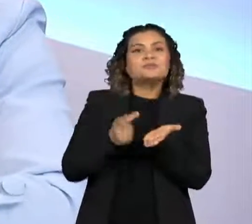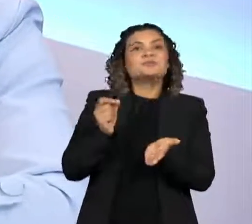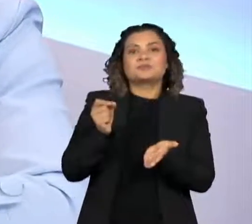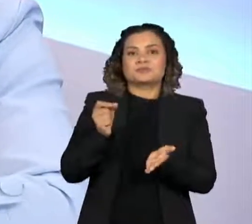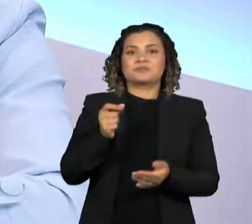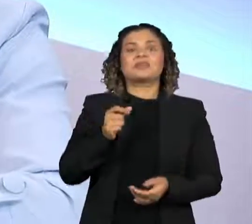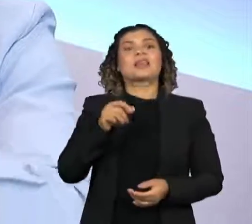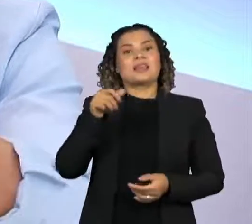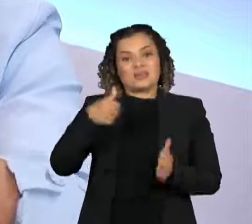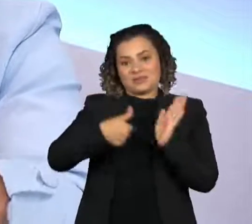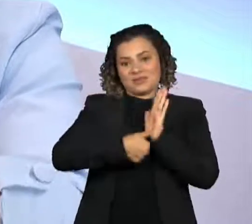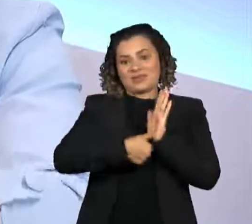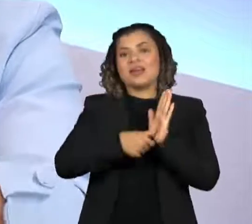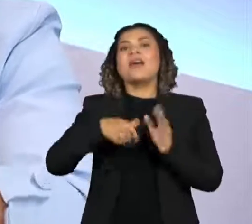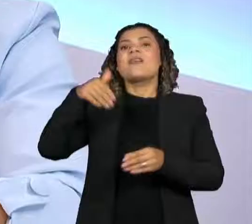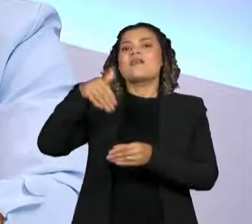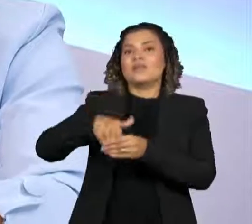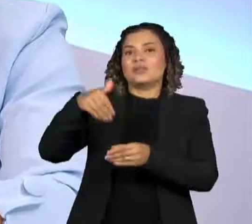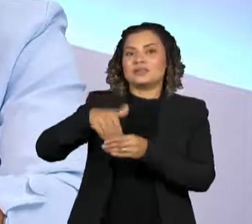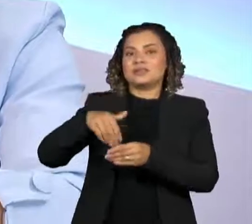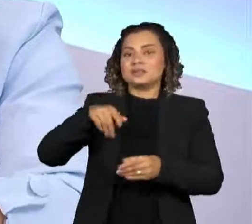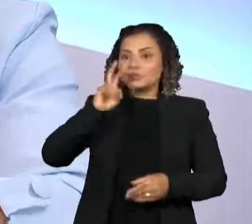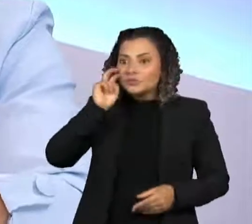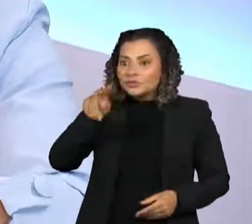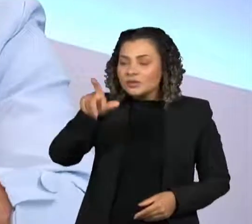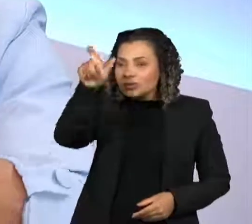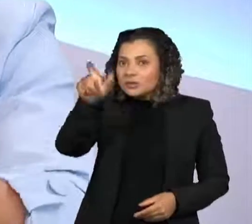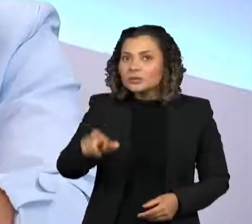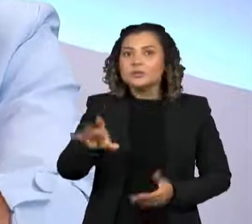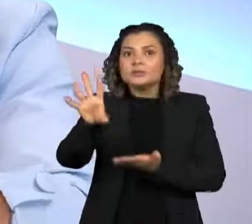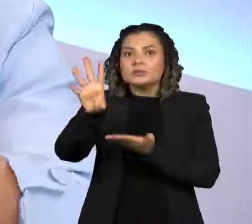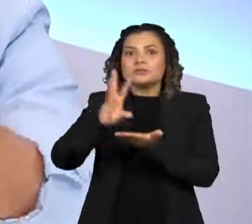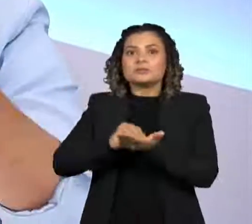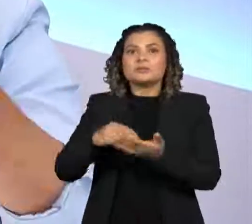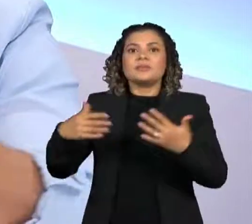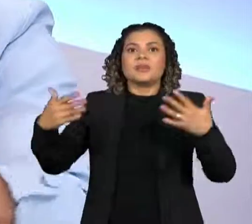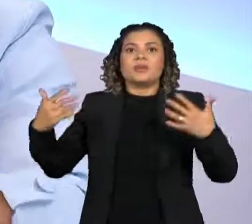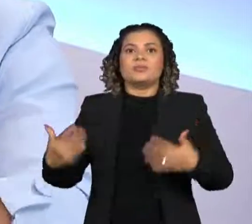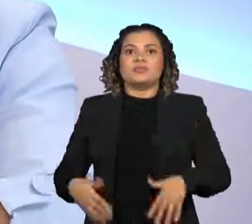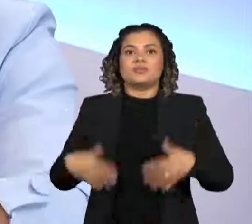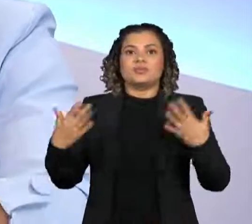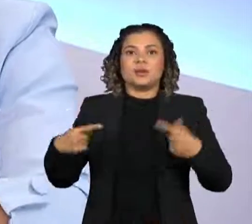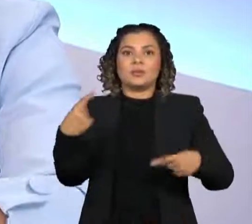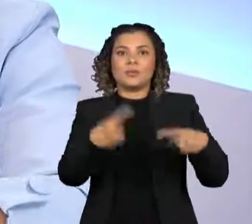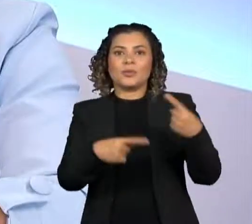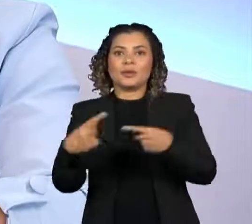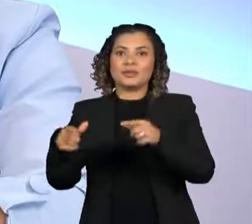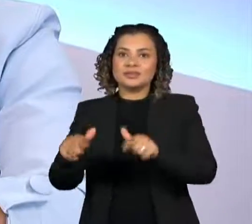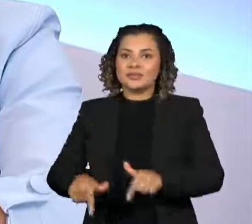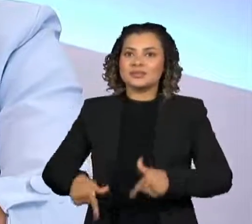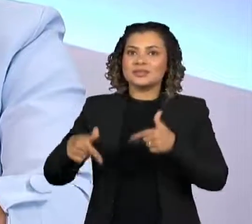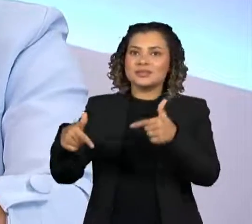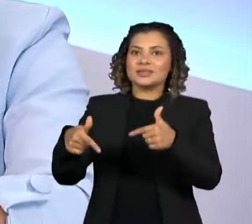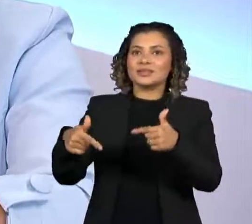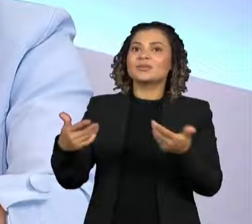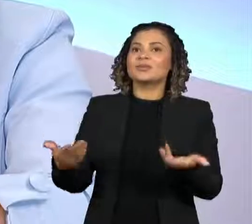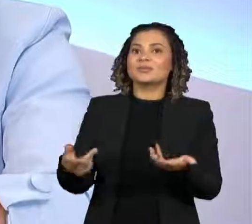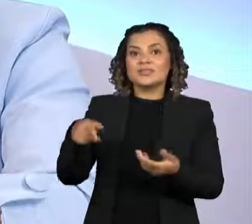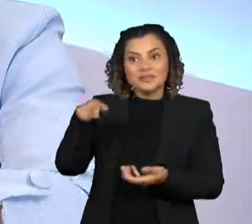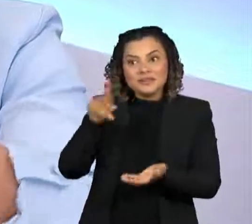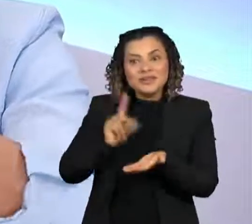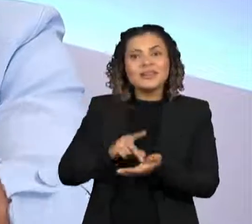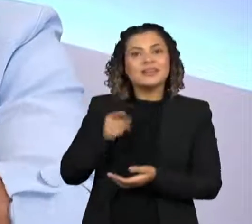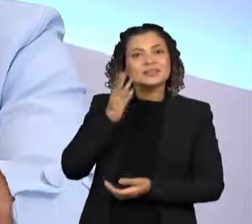na redemocratização e que via em você um sopro de ar fresco nessa cena política e que a gente tinha ali